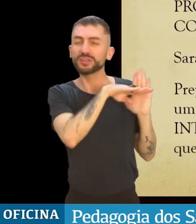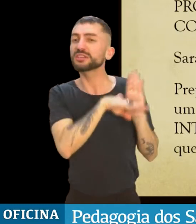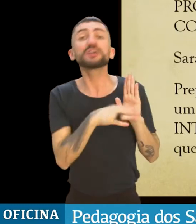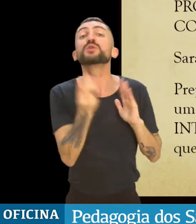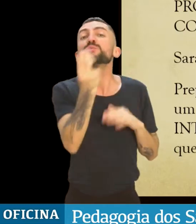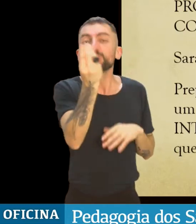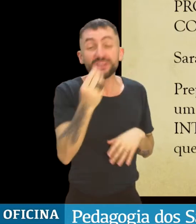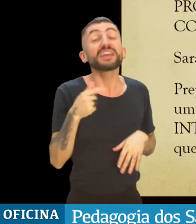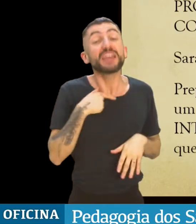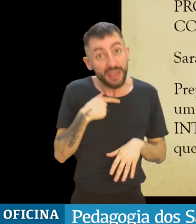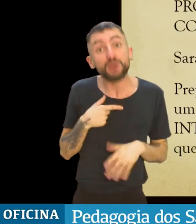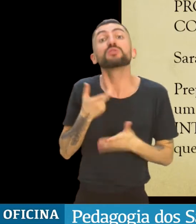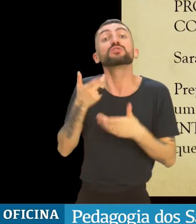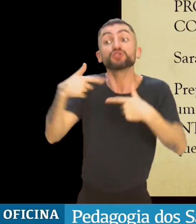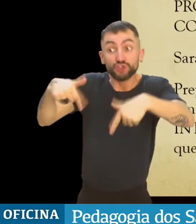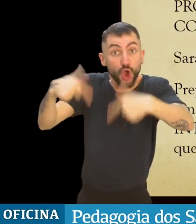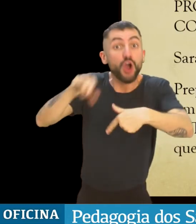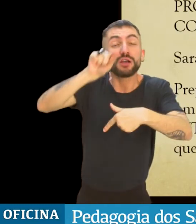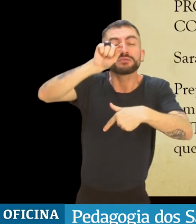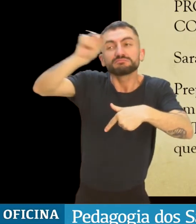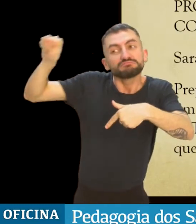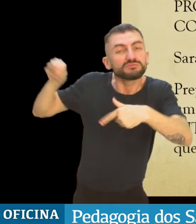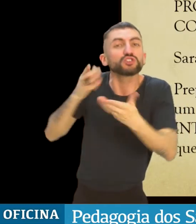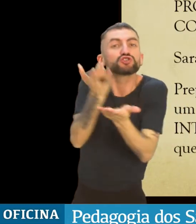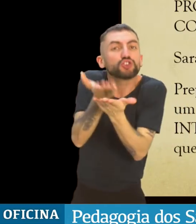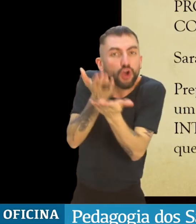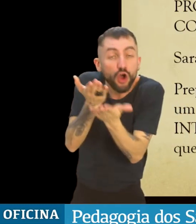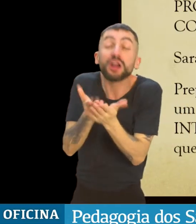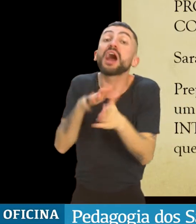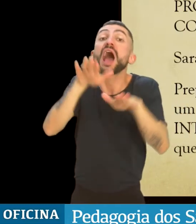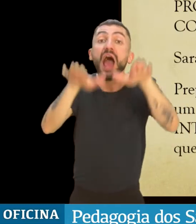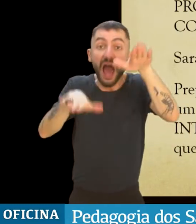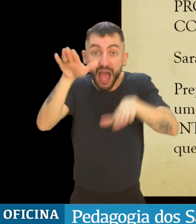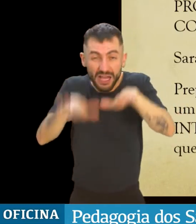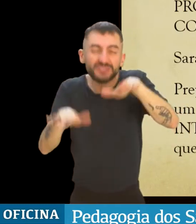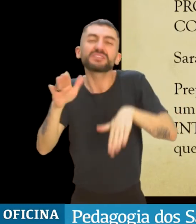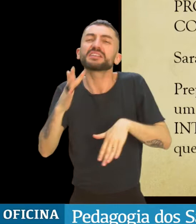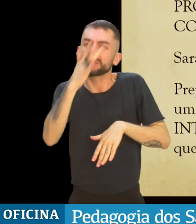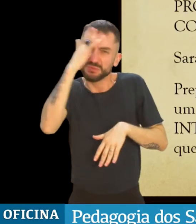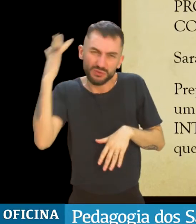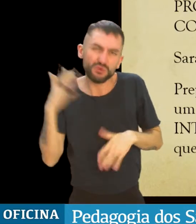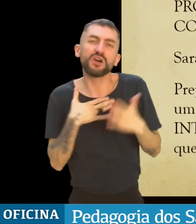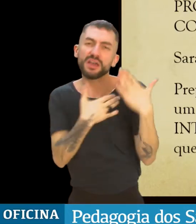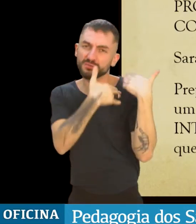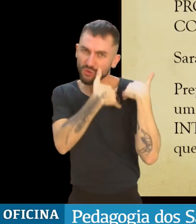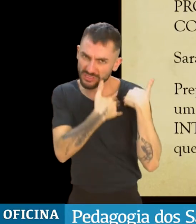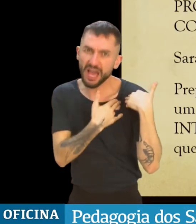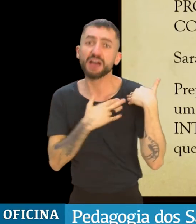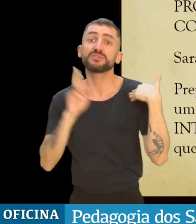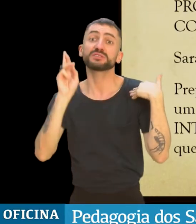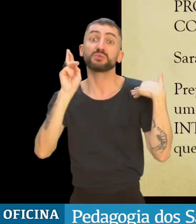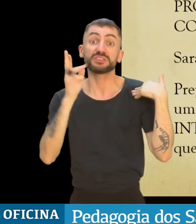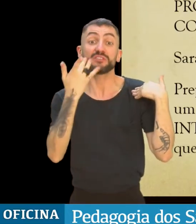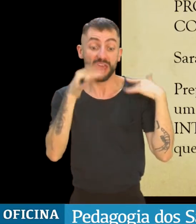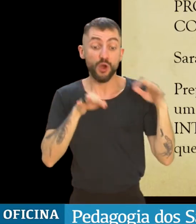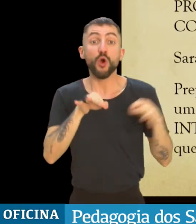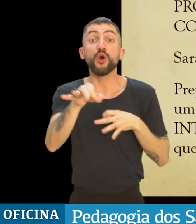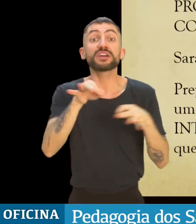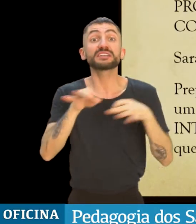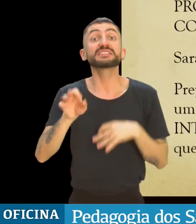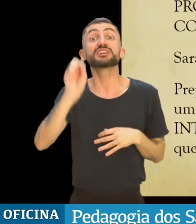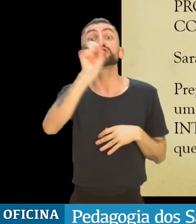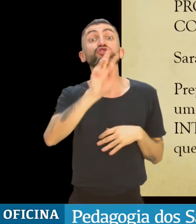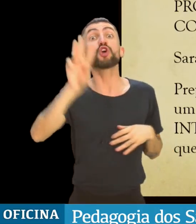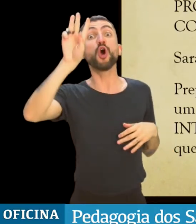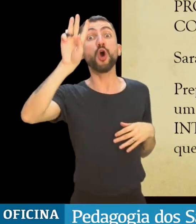trabalho muito com escolas, eu vejo que alguns coordenadores, alguns gestores organizam um show de talentos e hoje em dia chamam